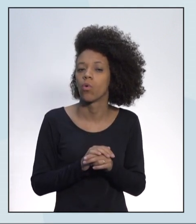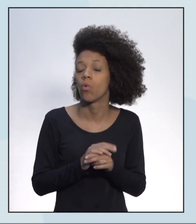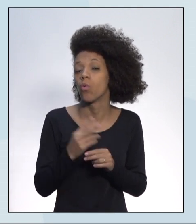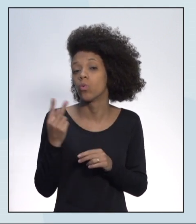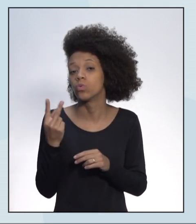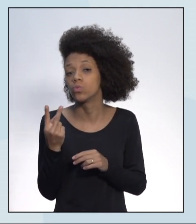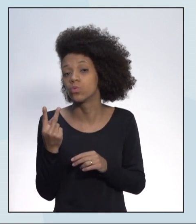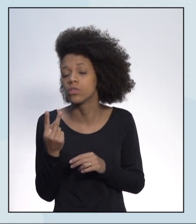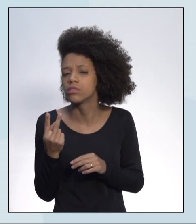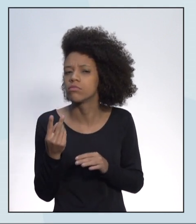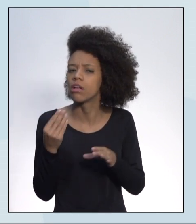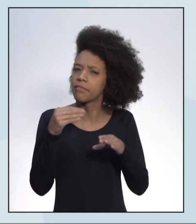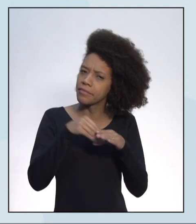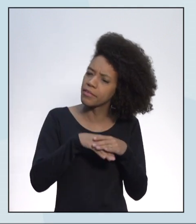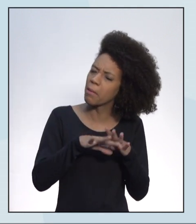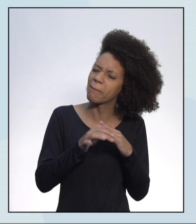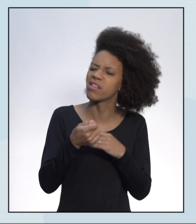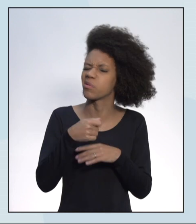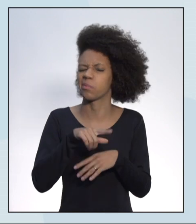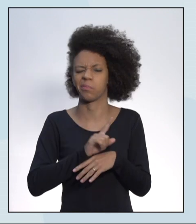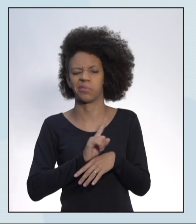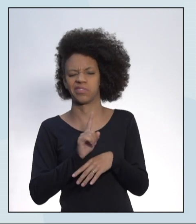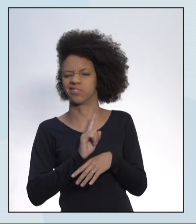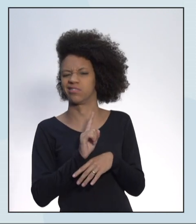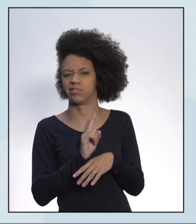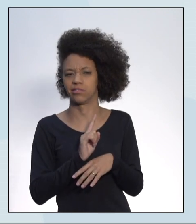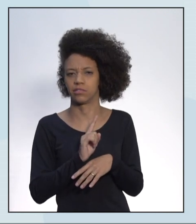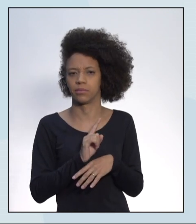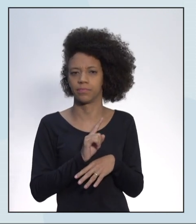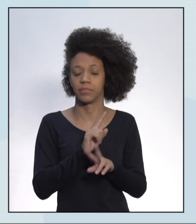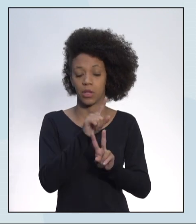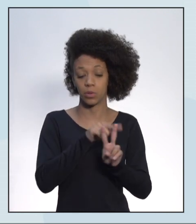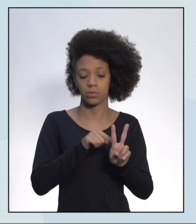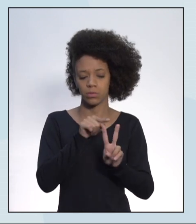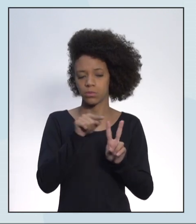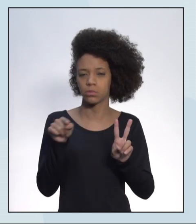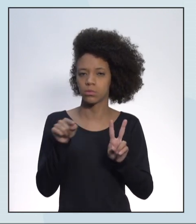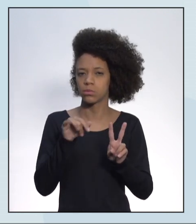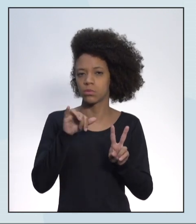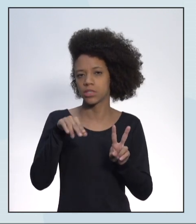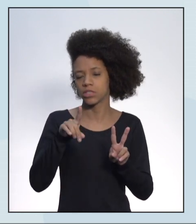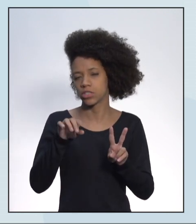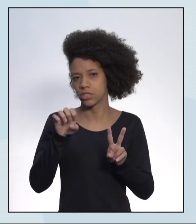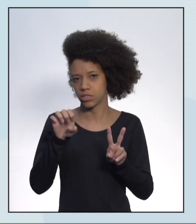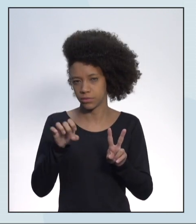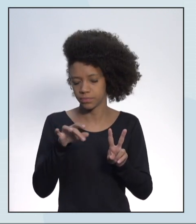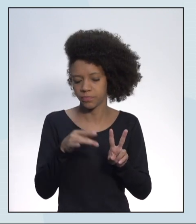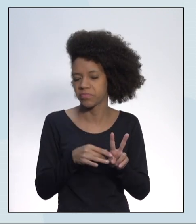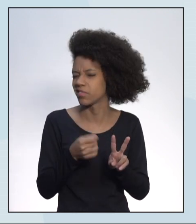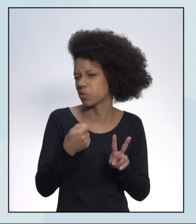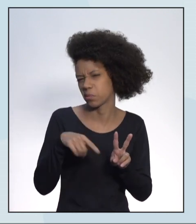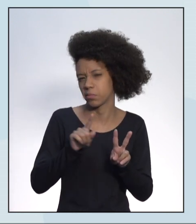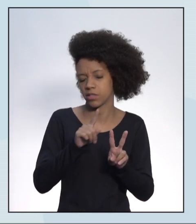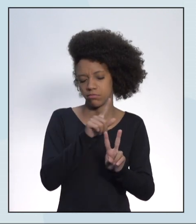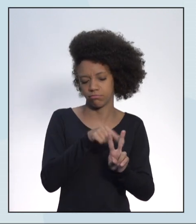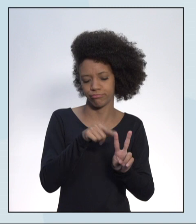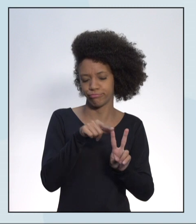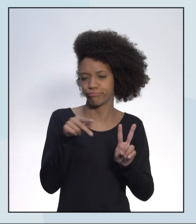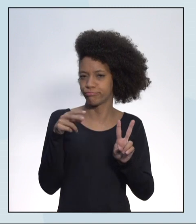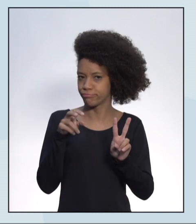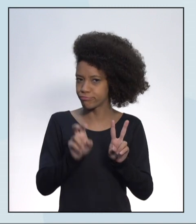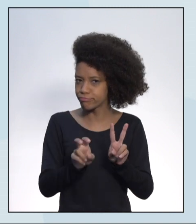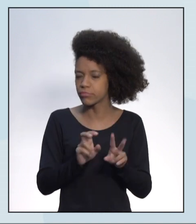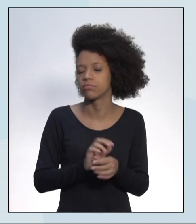ali na raiz, mas nós já vimos que não há necessidade de colocar o 2 na raiz, não, no índice. Né? Não há necessidade de colocar o 2 no índice. E